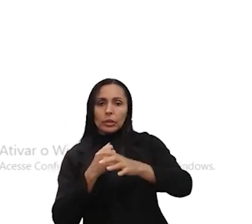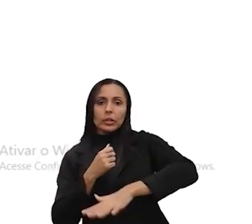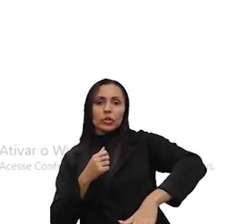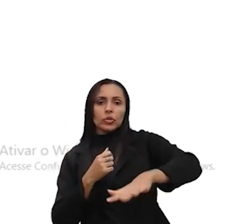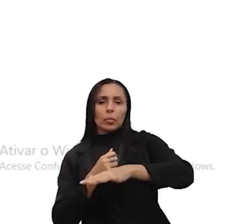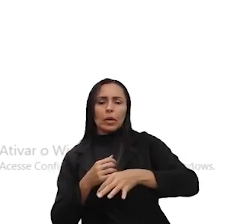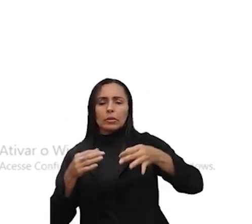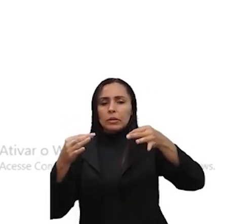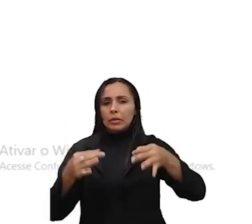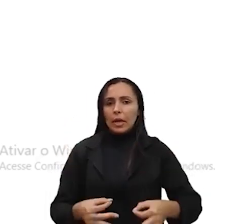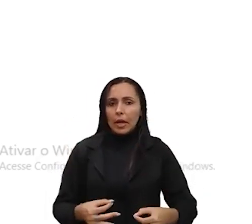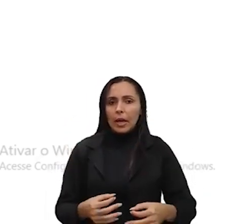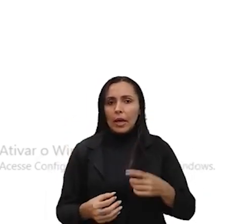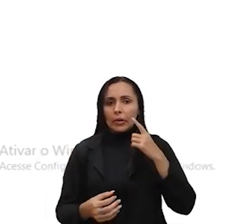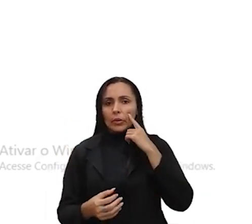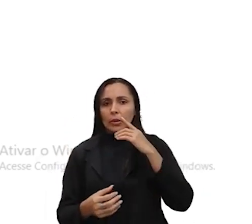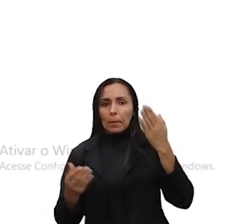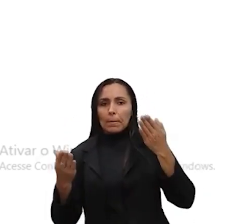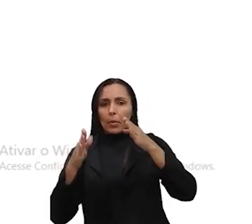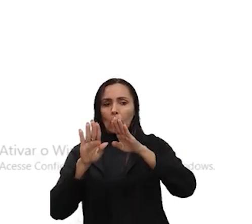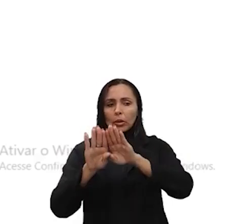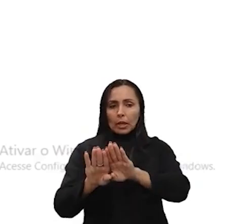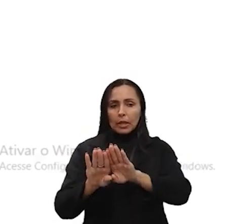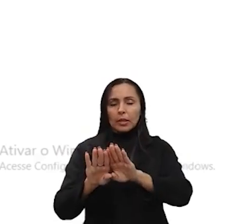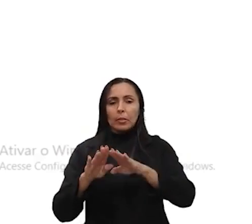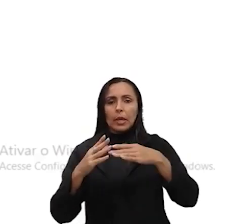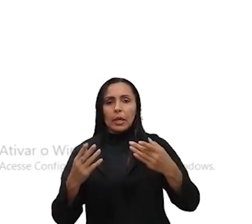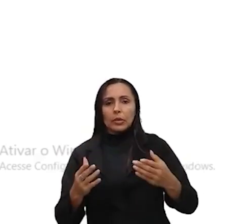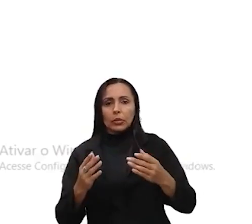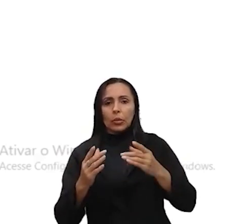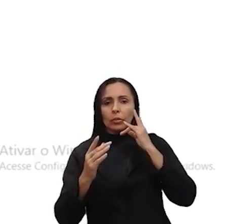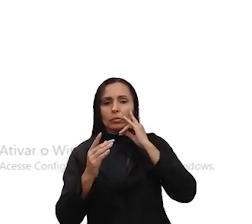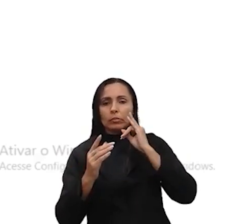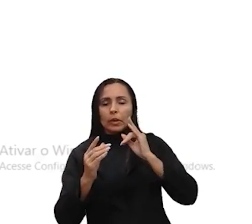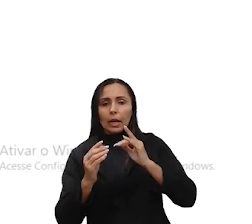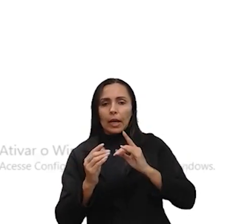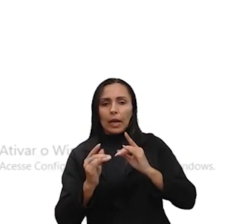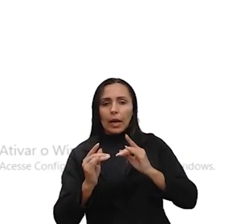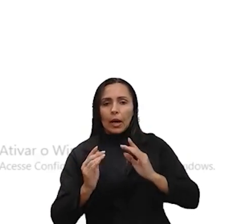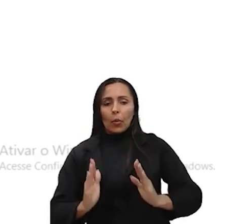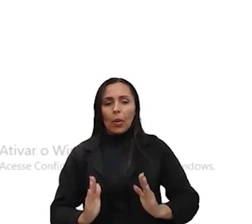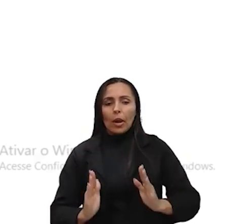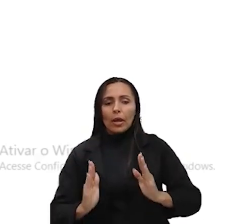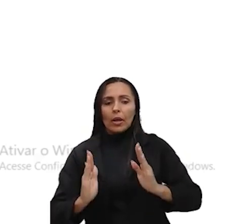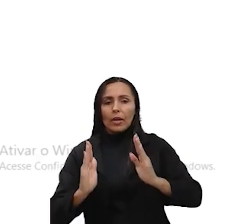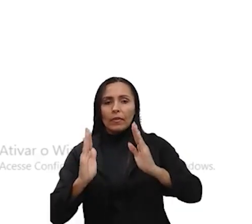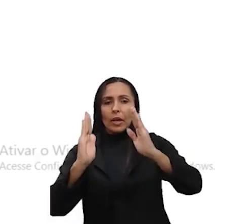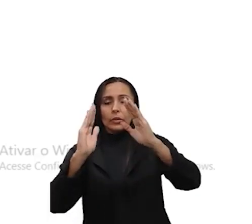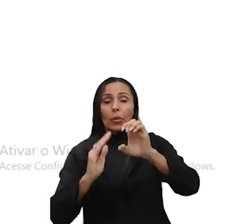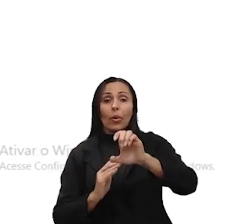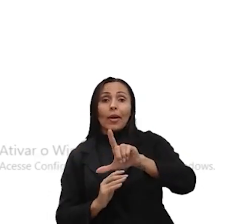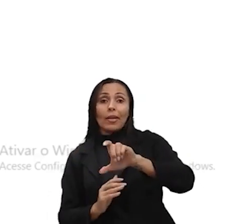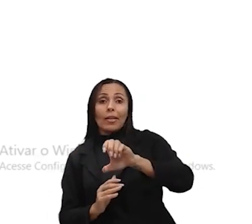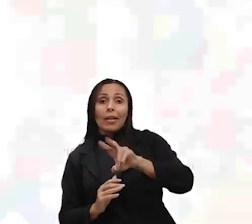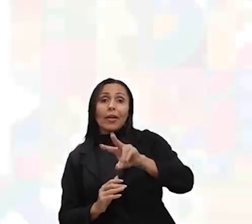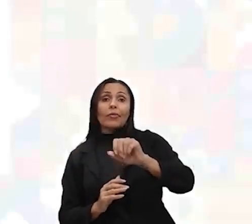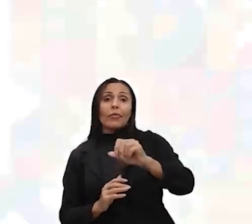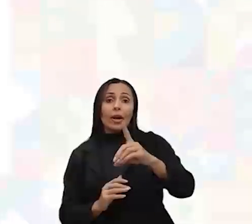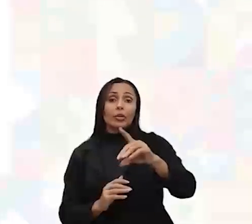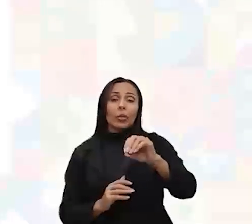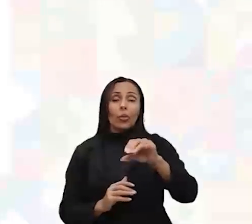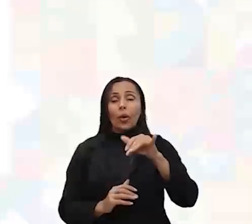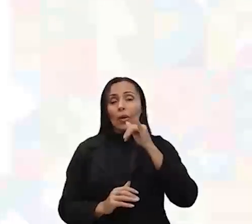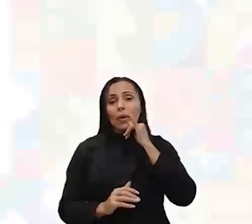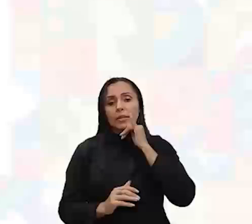tudo isso, né? Portas de estação, de metrô, elevador, as portas de elevador é um exemplo disso, claro,